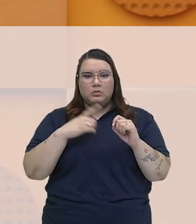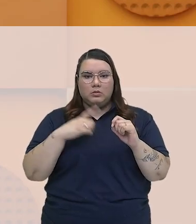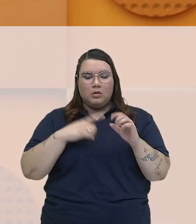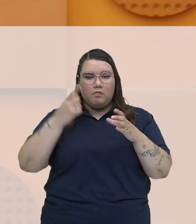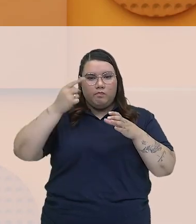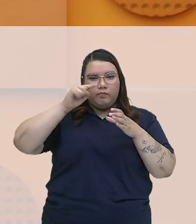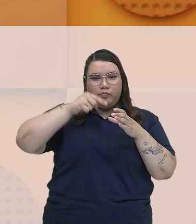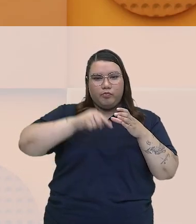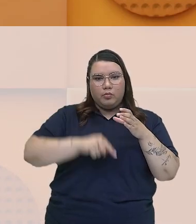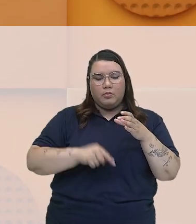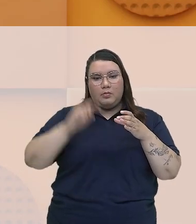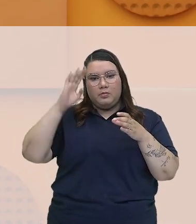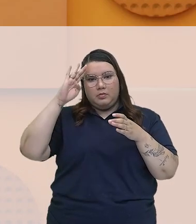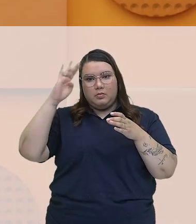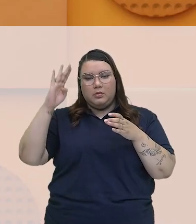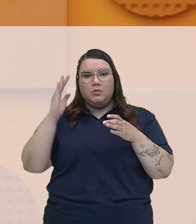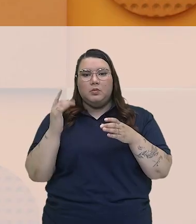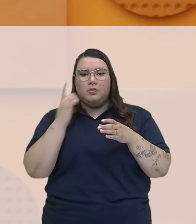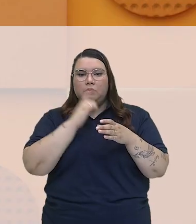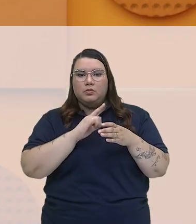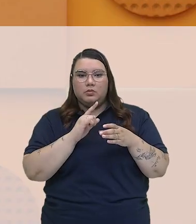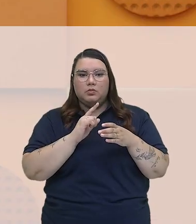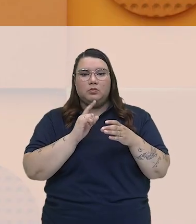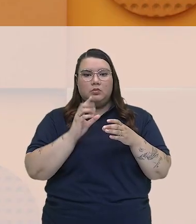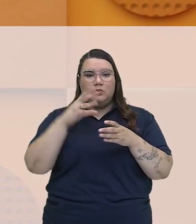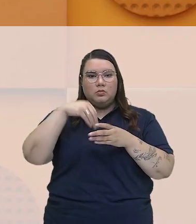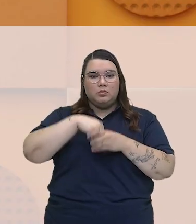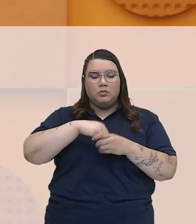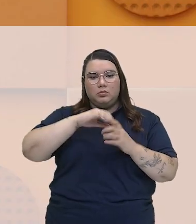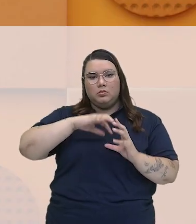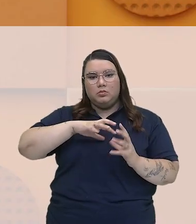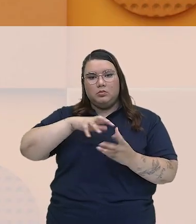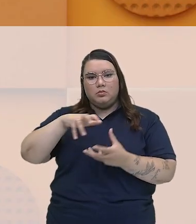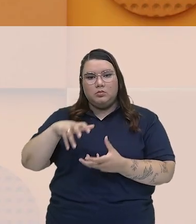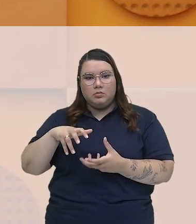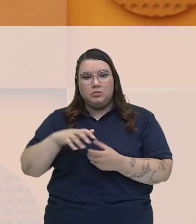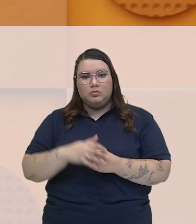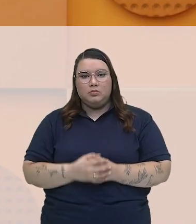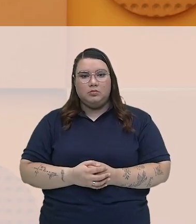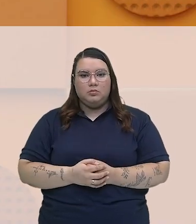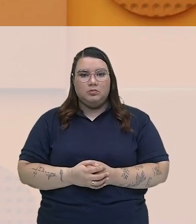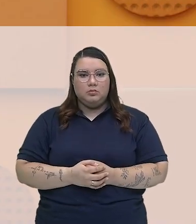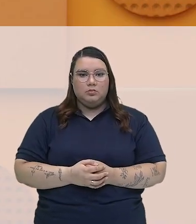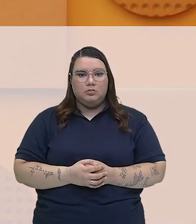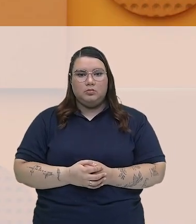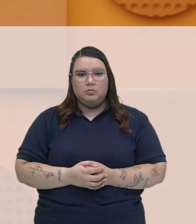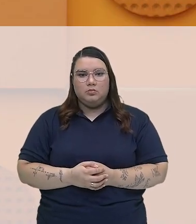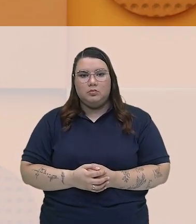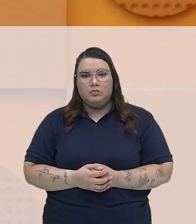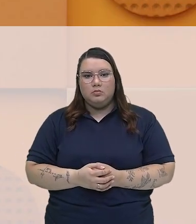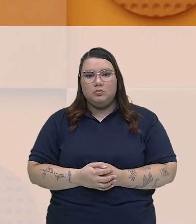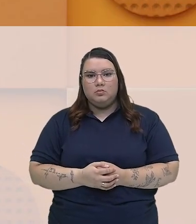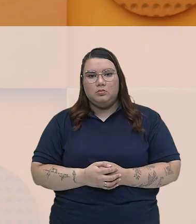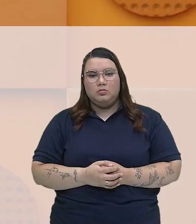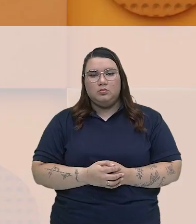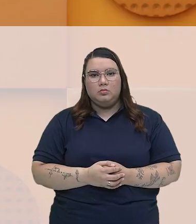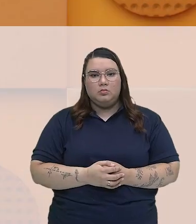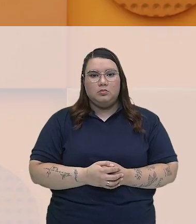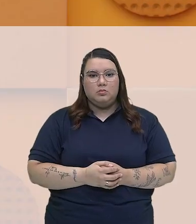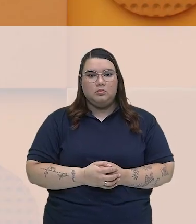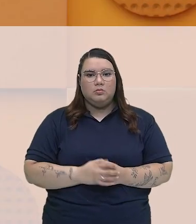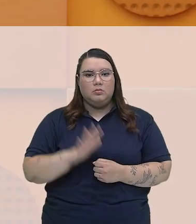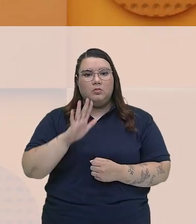maior profundidade já atingida ao interior do nosso planeta, foi onde